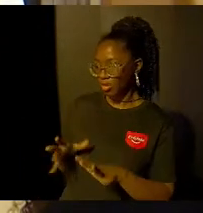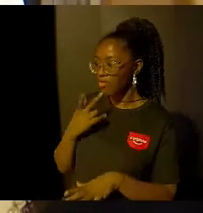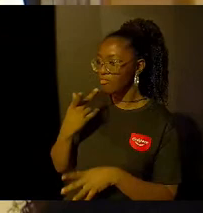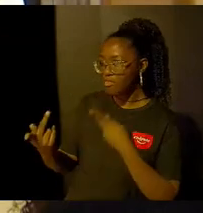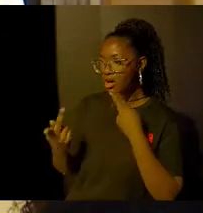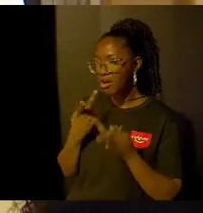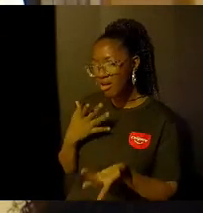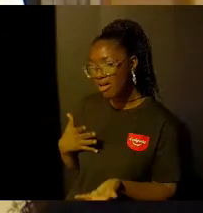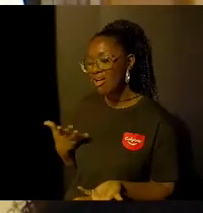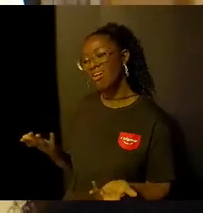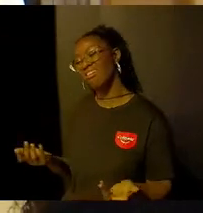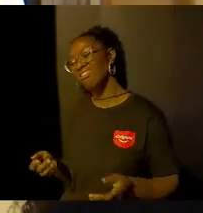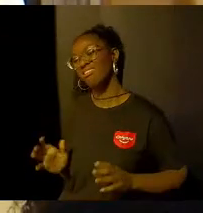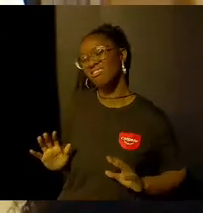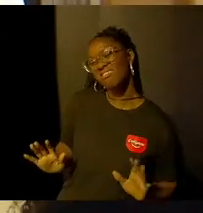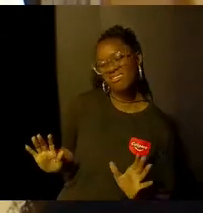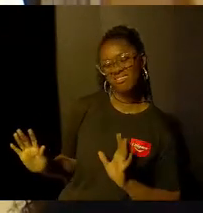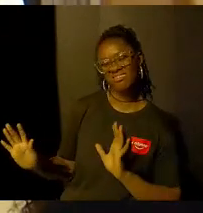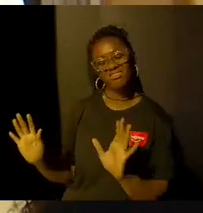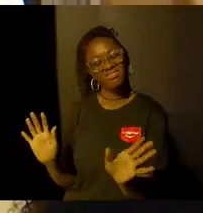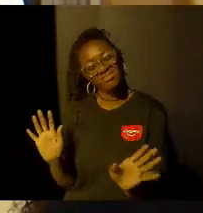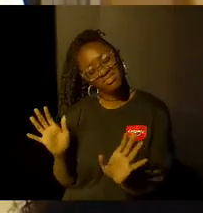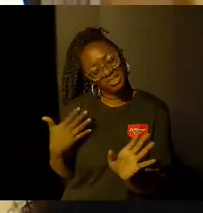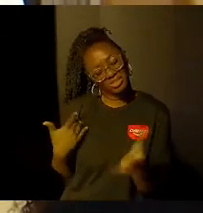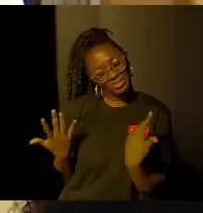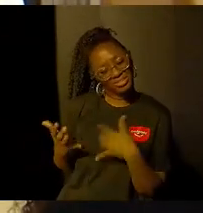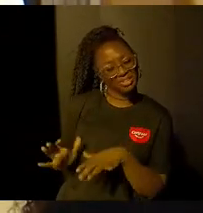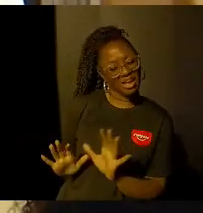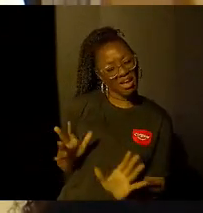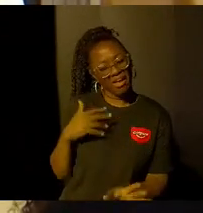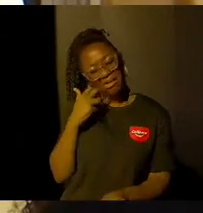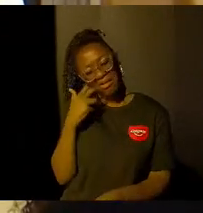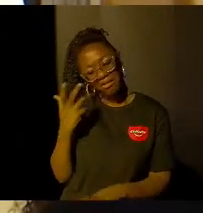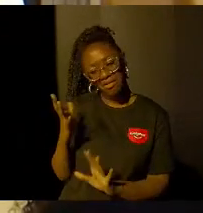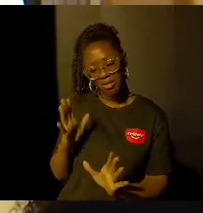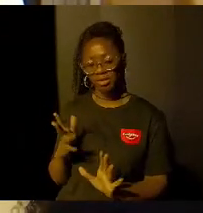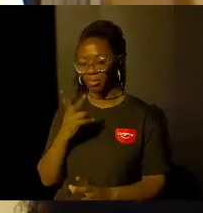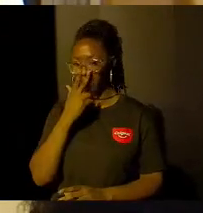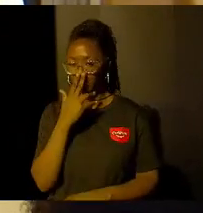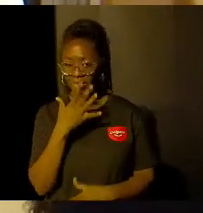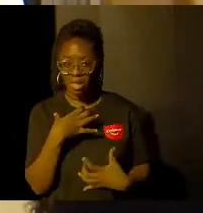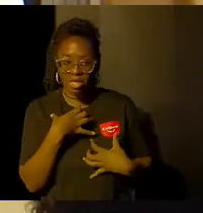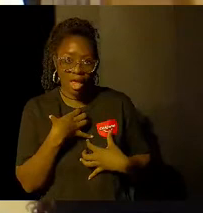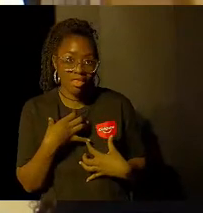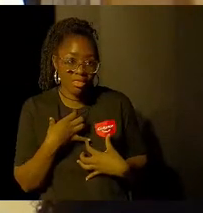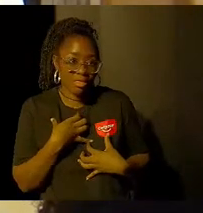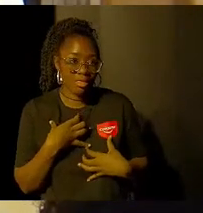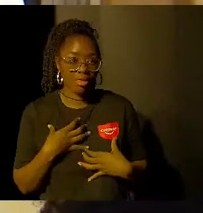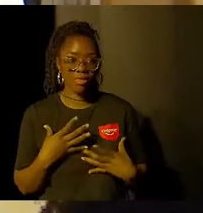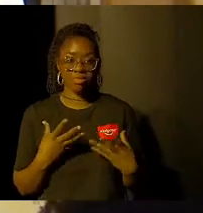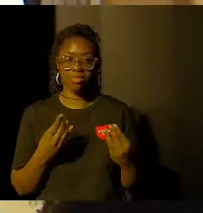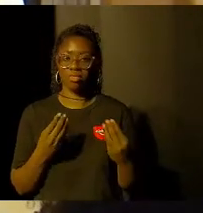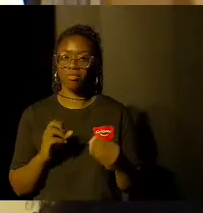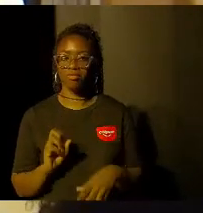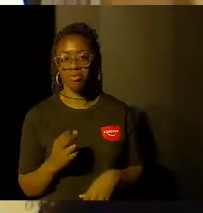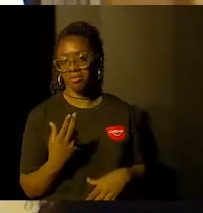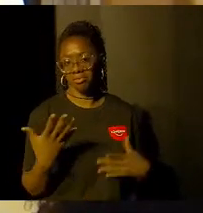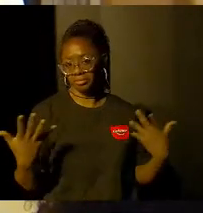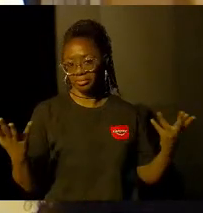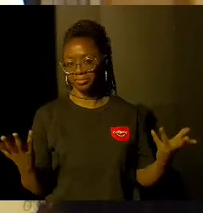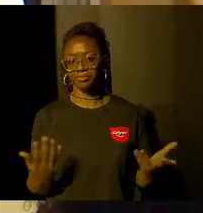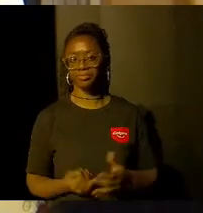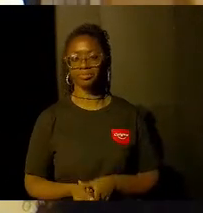elas acham Ah não deixa para lá enfim acha que estão sendo sensíveis demais ou enfim